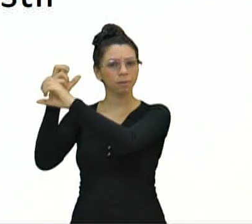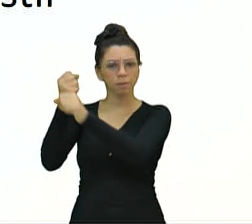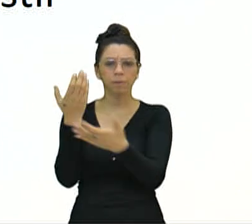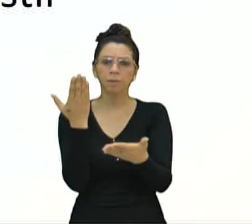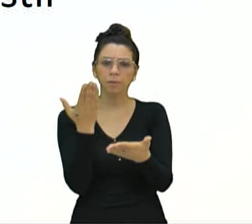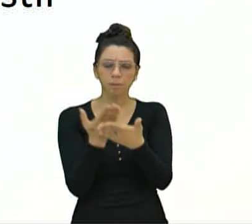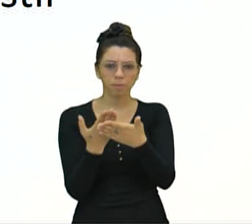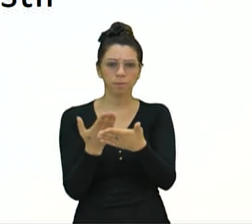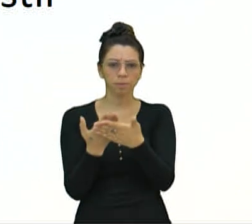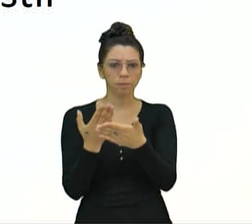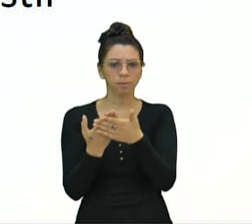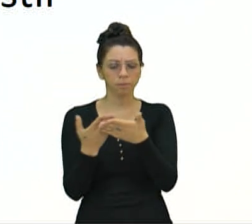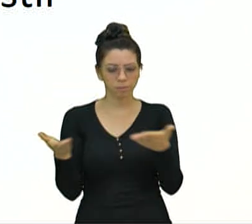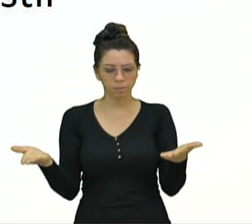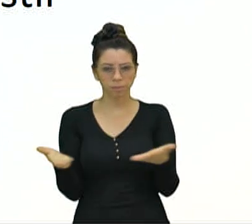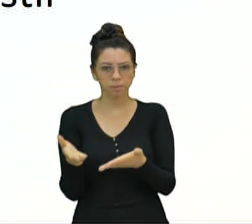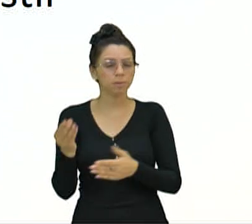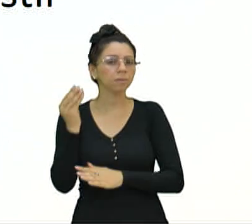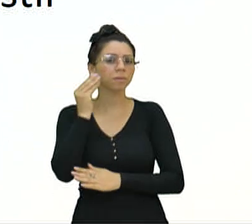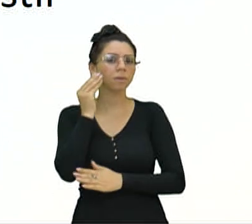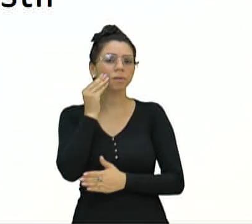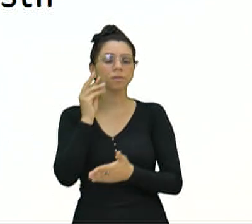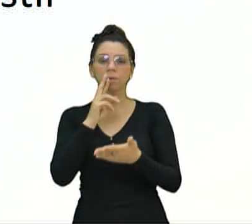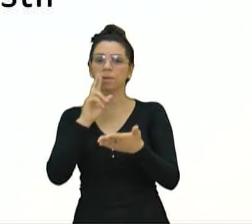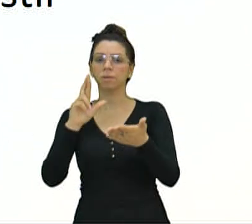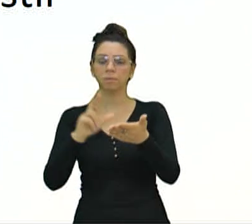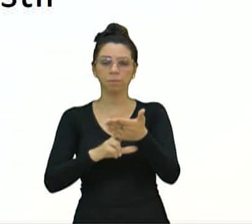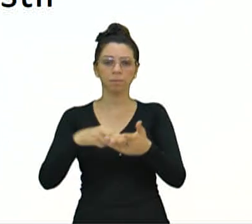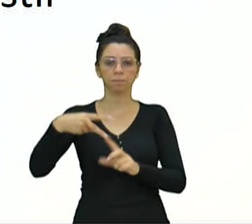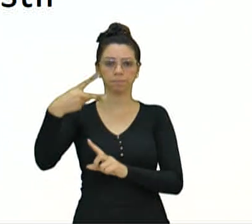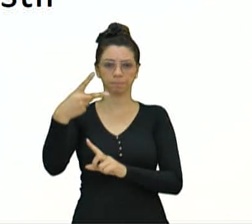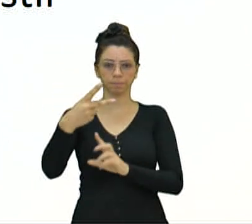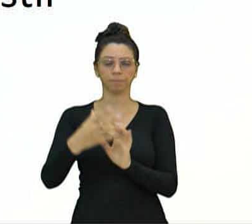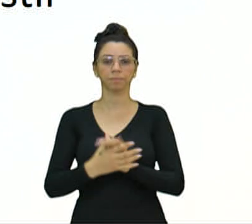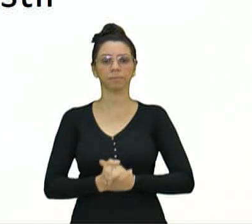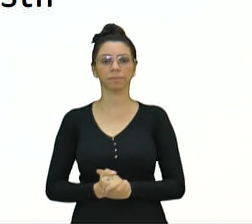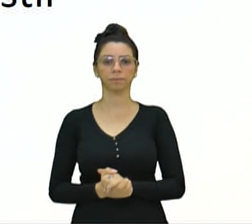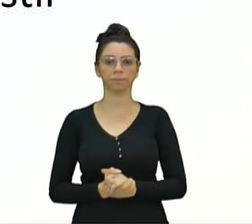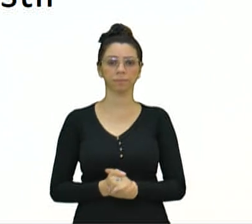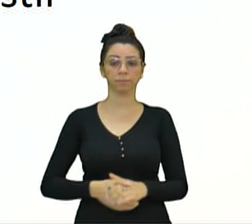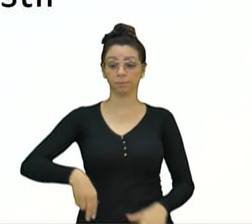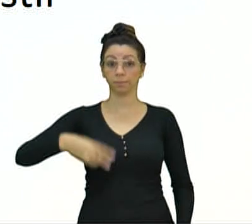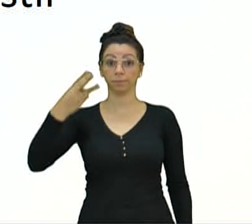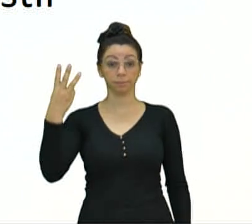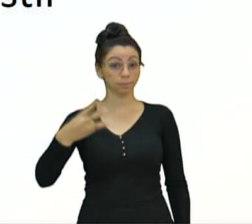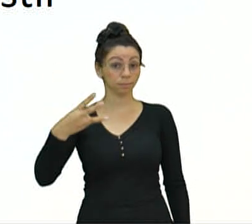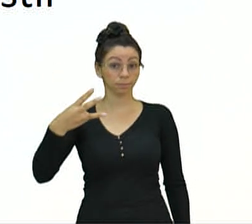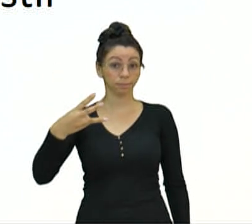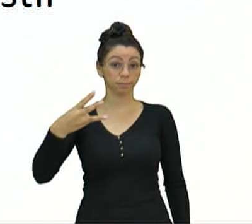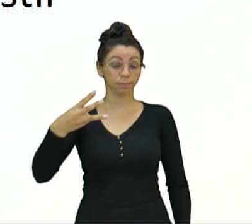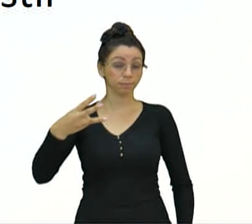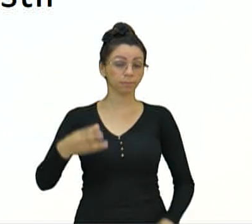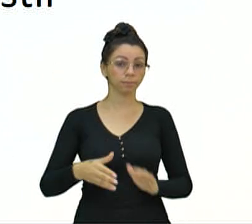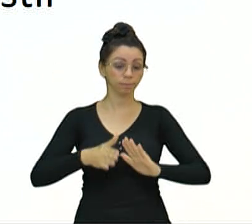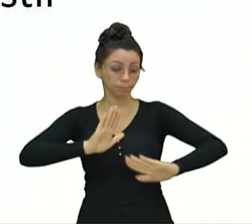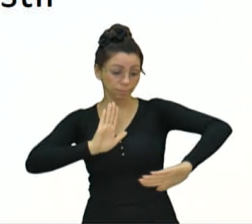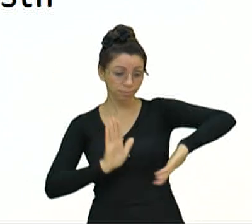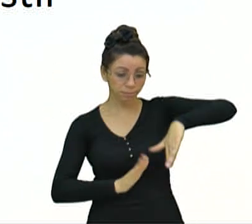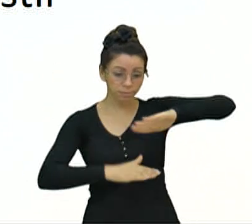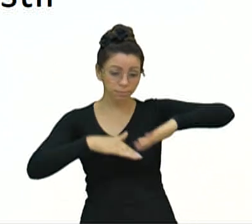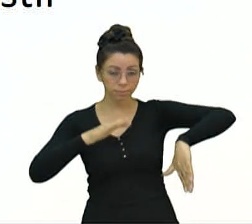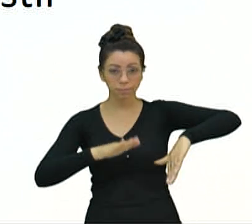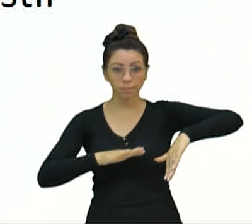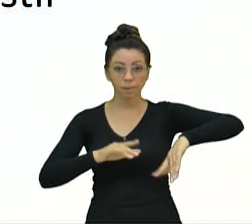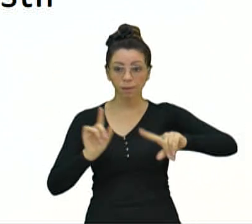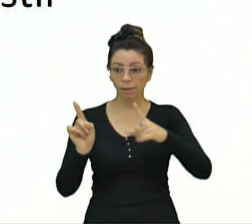passada, o que nós estudamos nessa aula e tente responder essa segunda alternativa. Terceira alternativa, o tambor e a